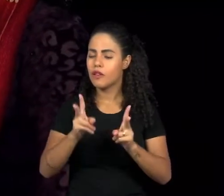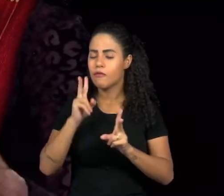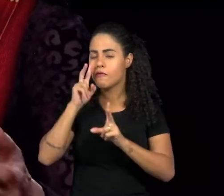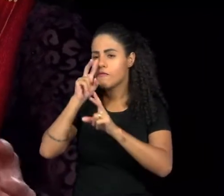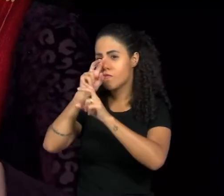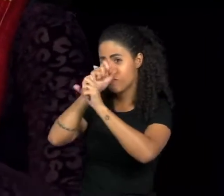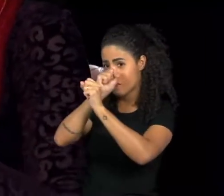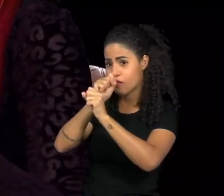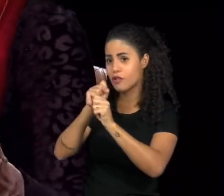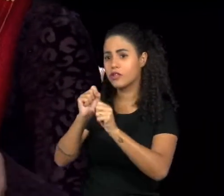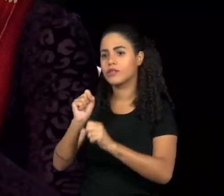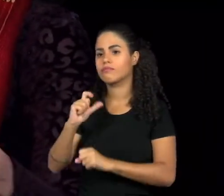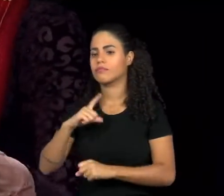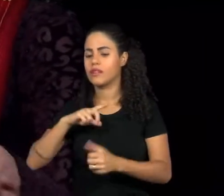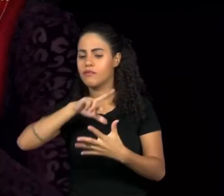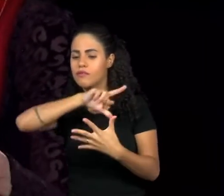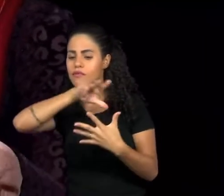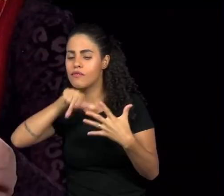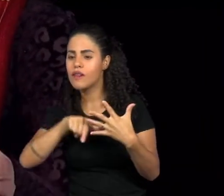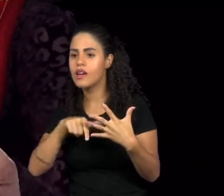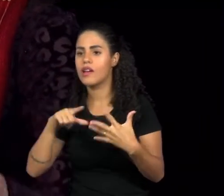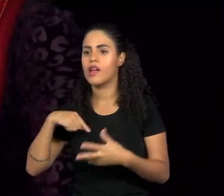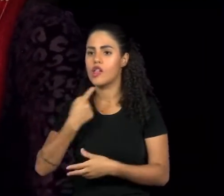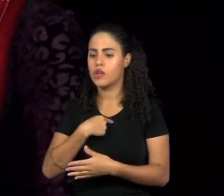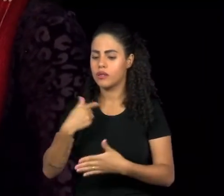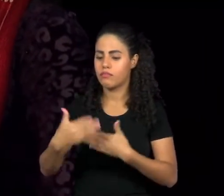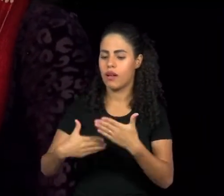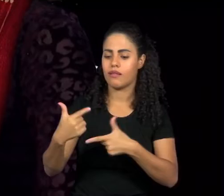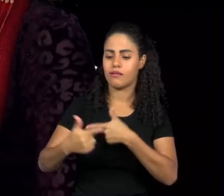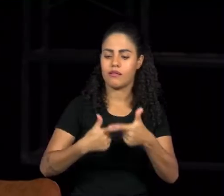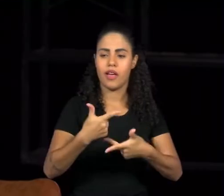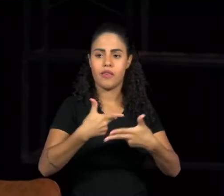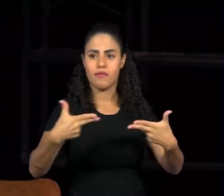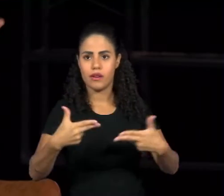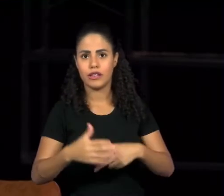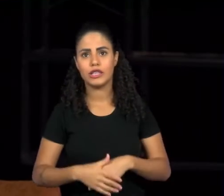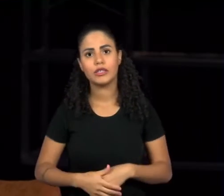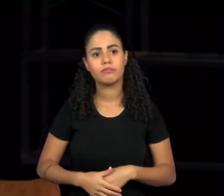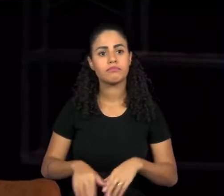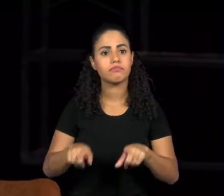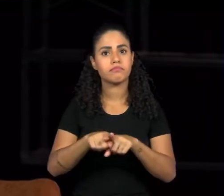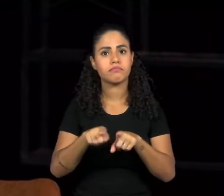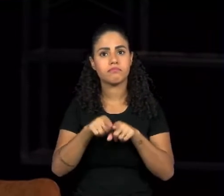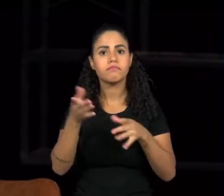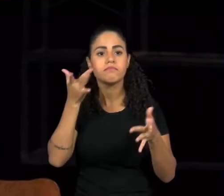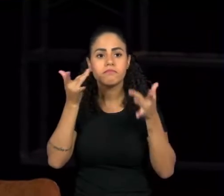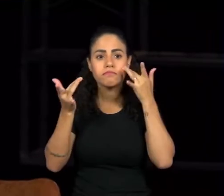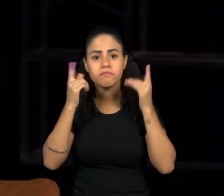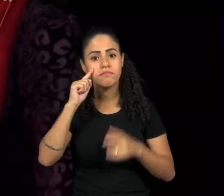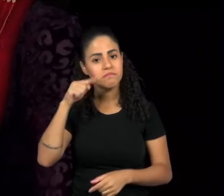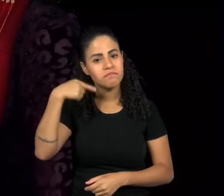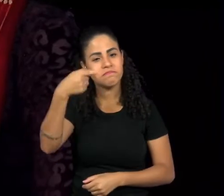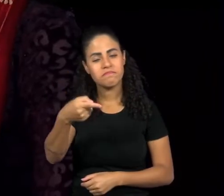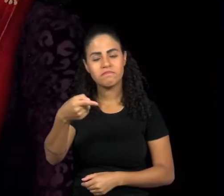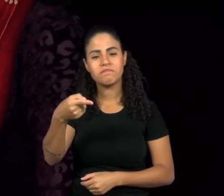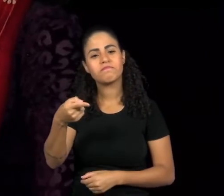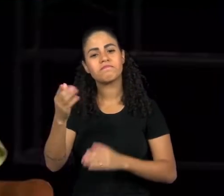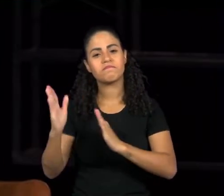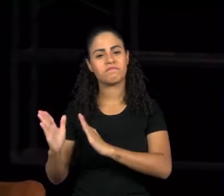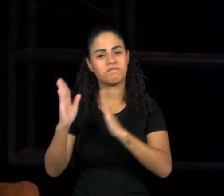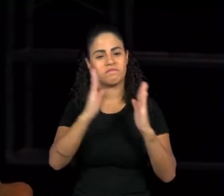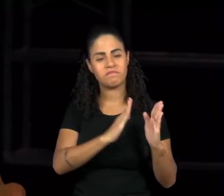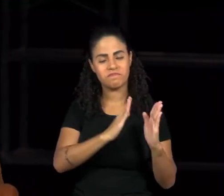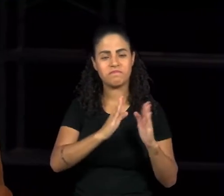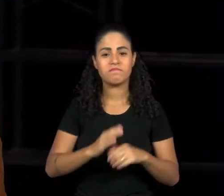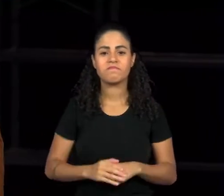mesmo, e muitas coisas a gente fez na sequência, né? Vamos falar mais sobre teatro no próximo bloco? Vamos.